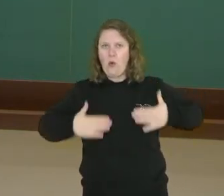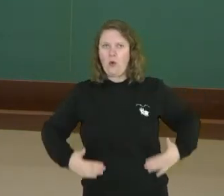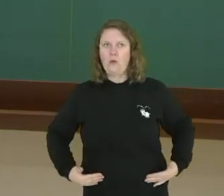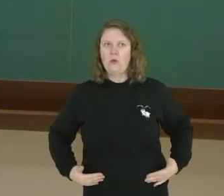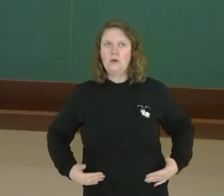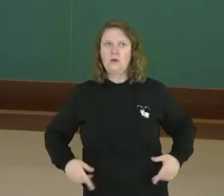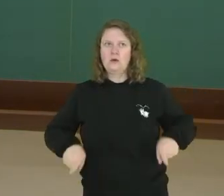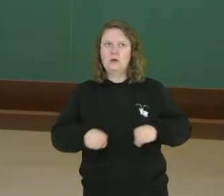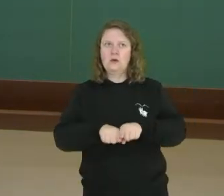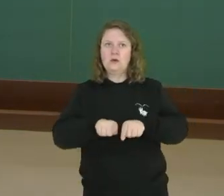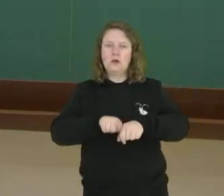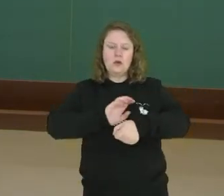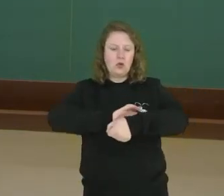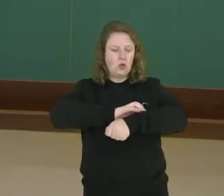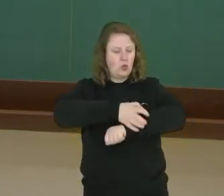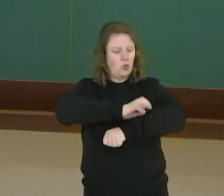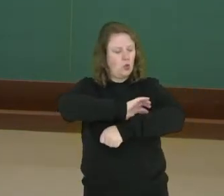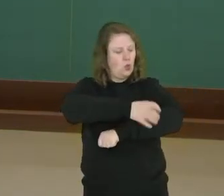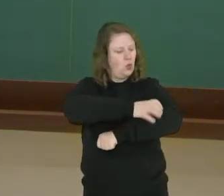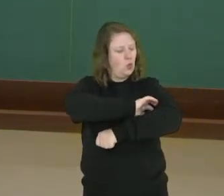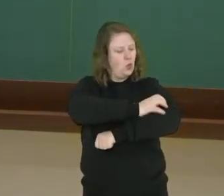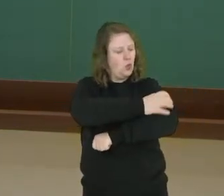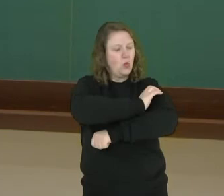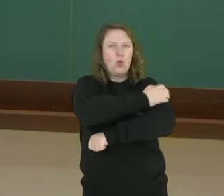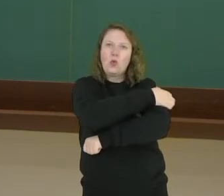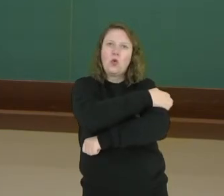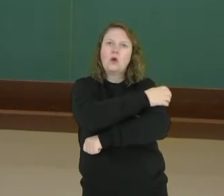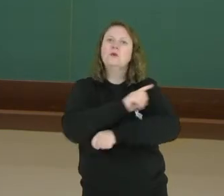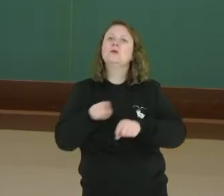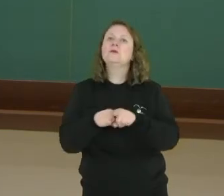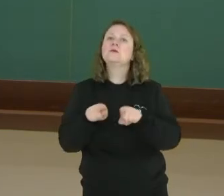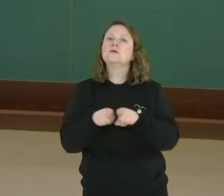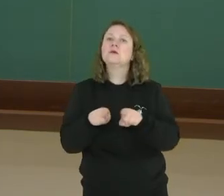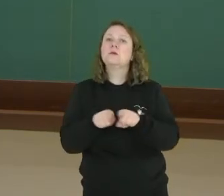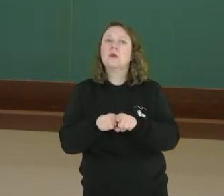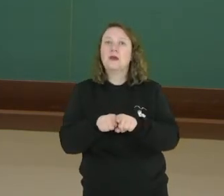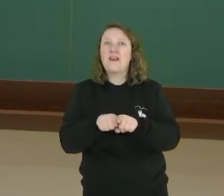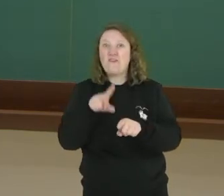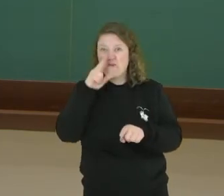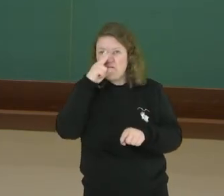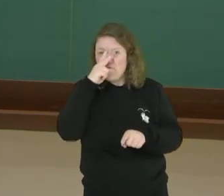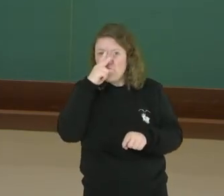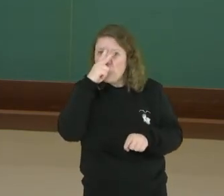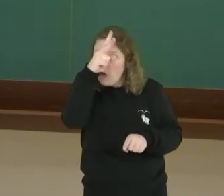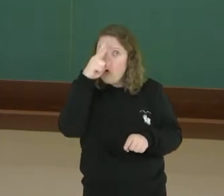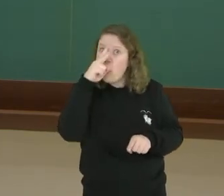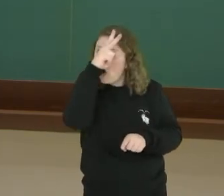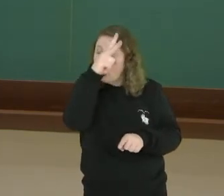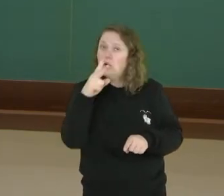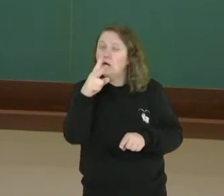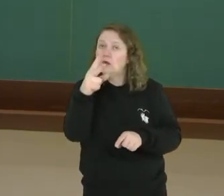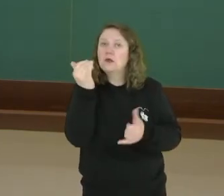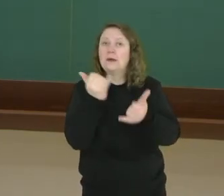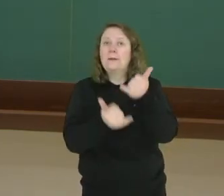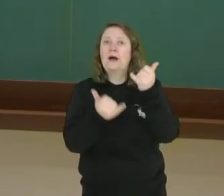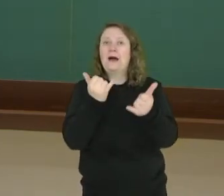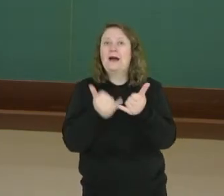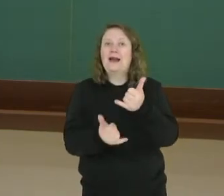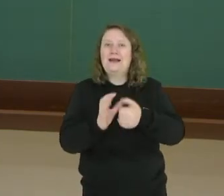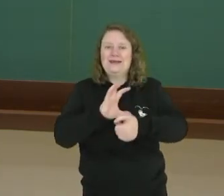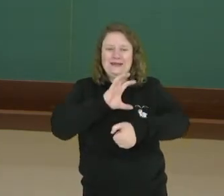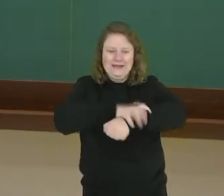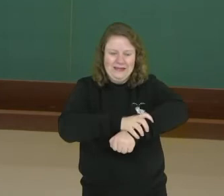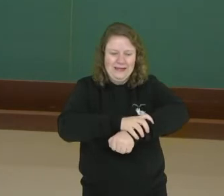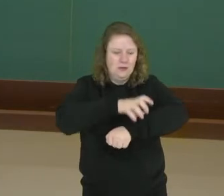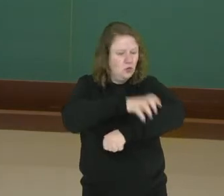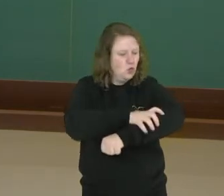por escamas. E são escamas bem reforçadas, semelhantes a placas, né?